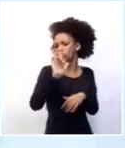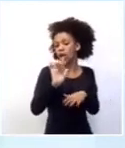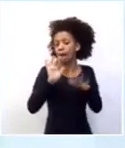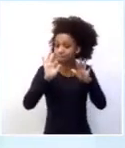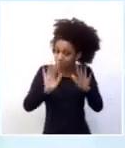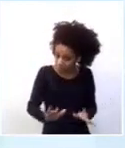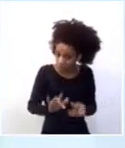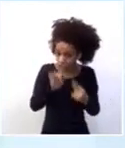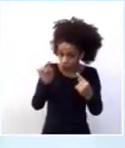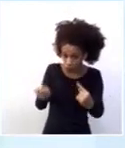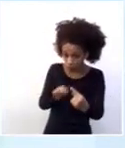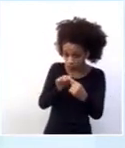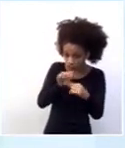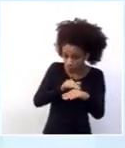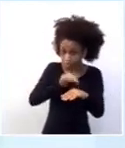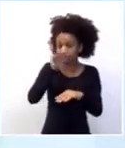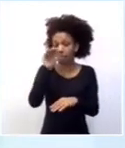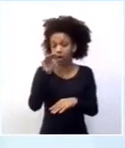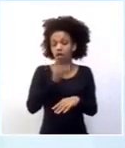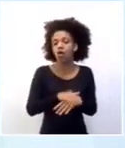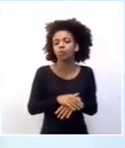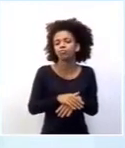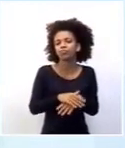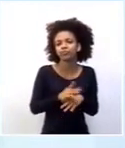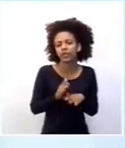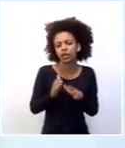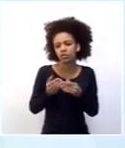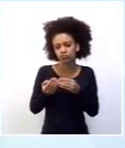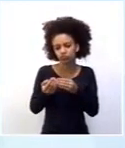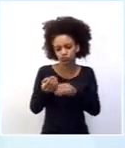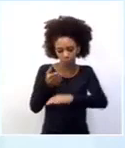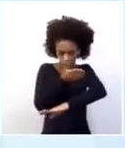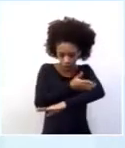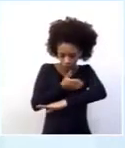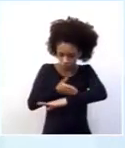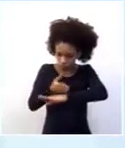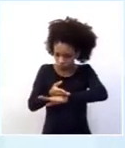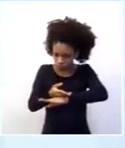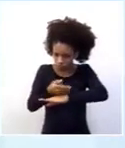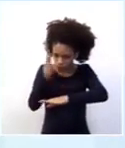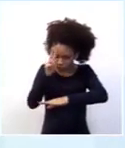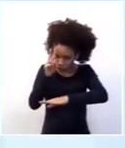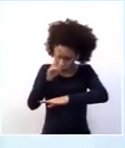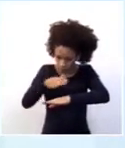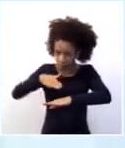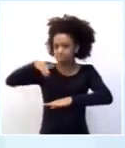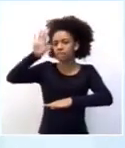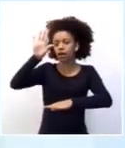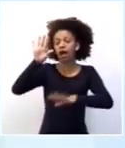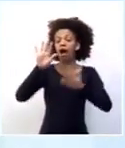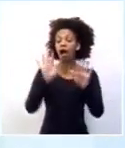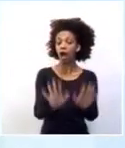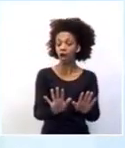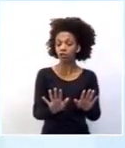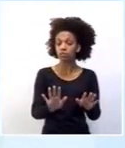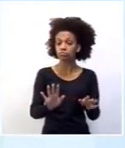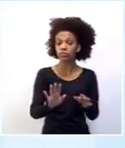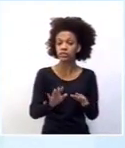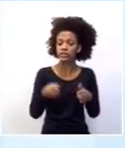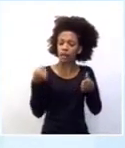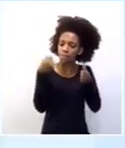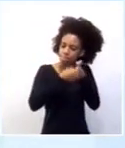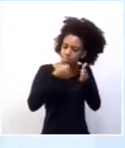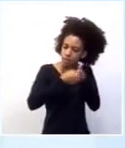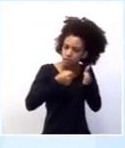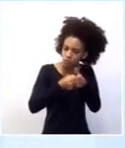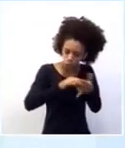grande ponto aqui, a gente está saindo ali do período da pré-história, e a nossa grande luta como espécie dentro do planeta